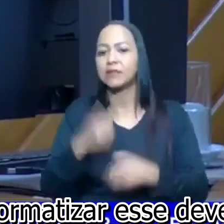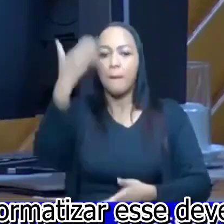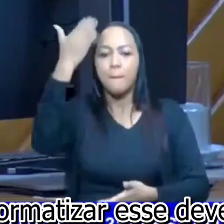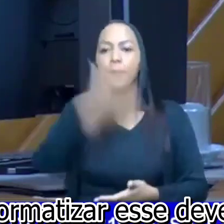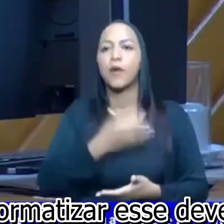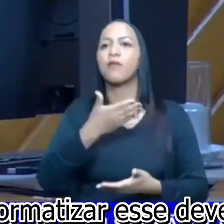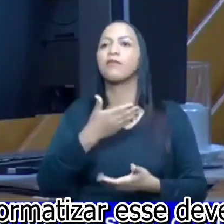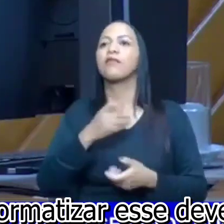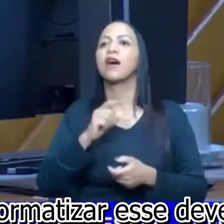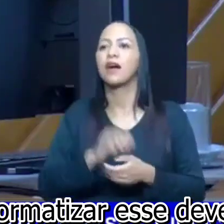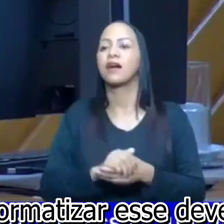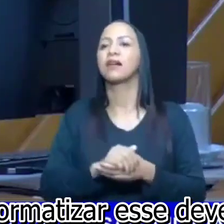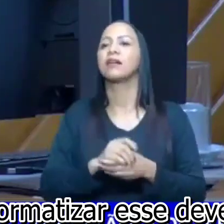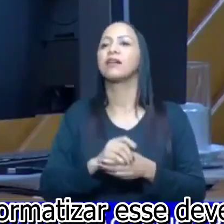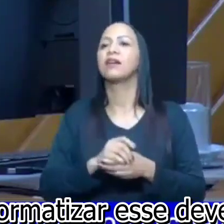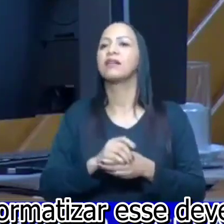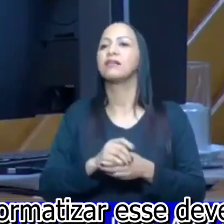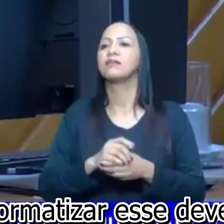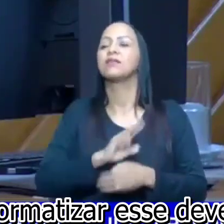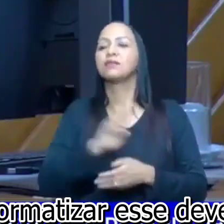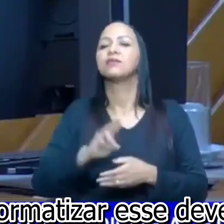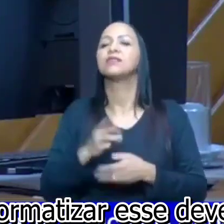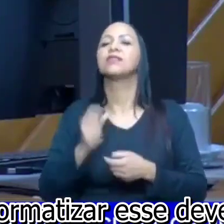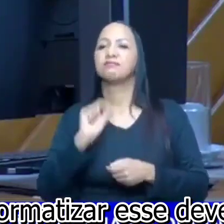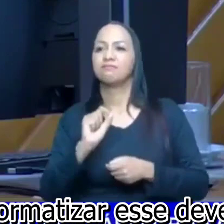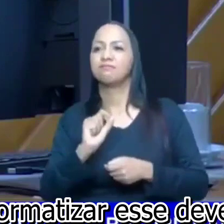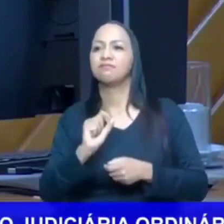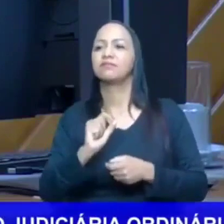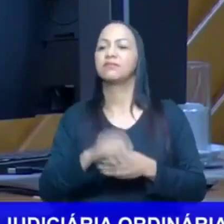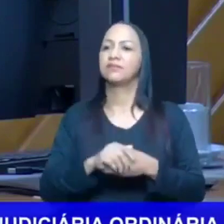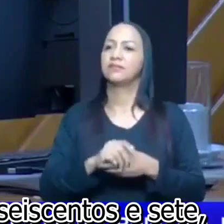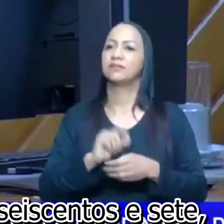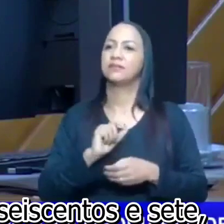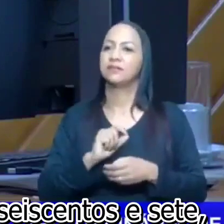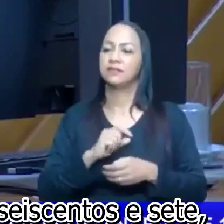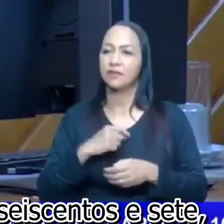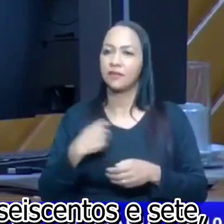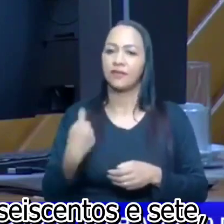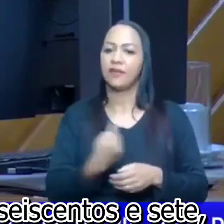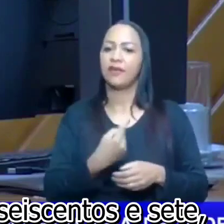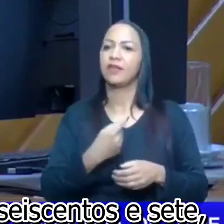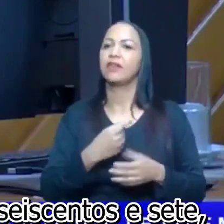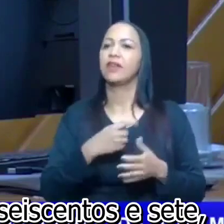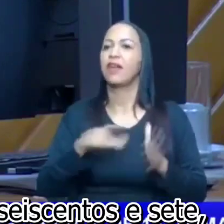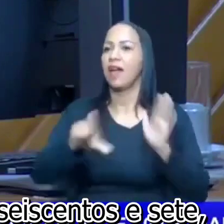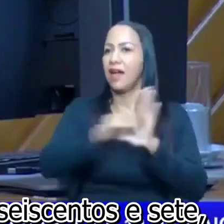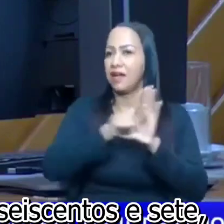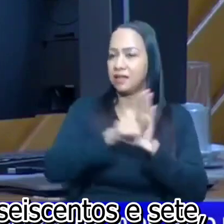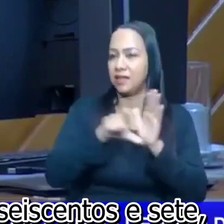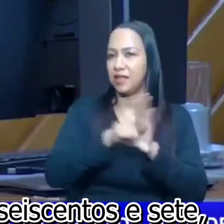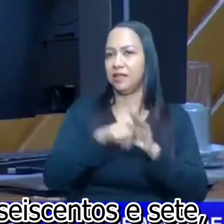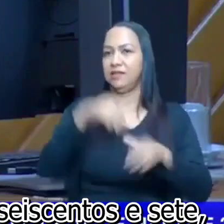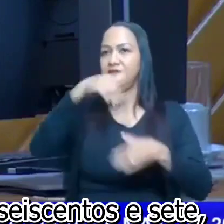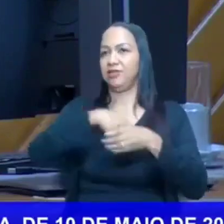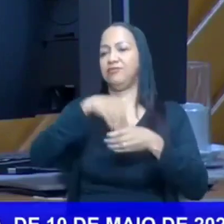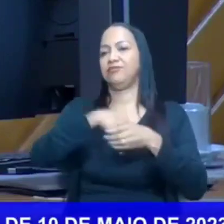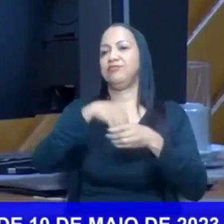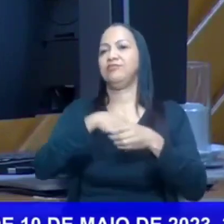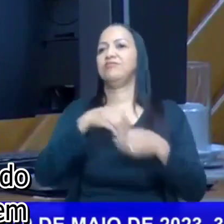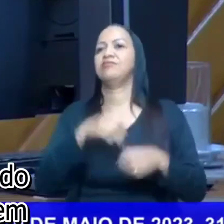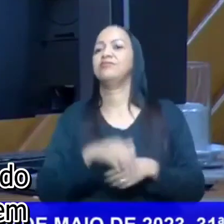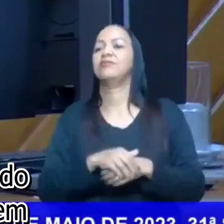comprovação do seu regular emprego. E, ao normatizar esse dever, as leis eleitorais e a Resolução